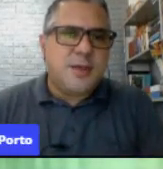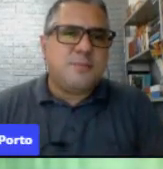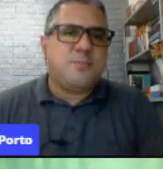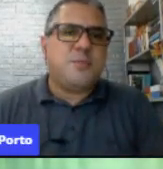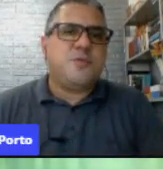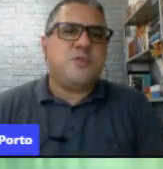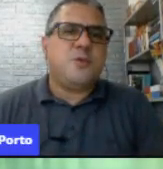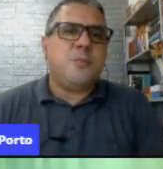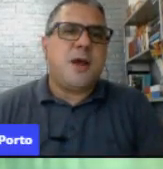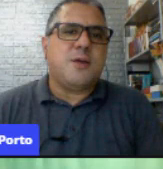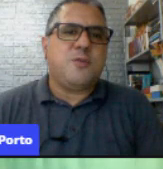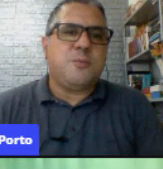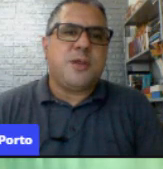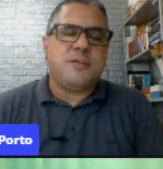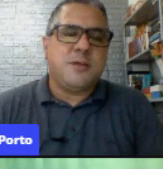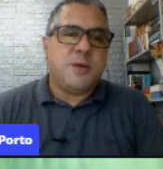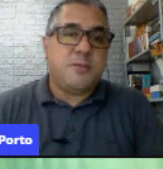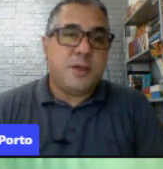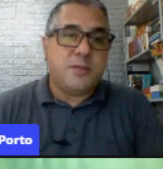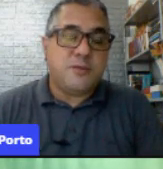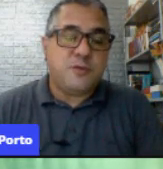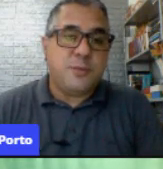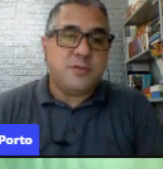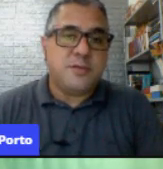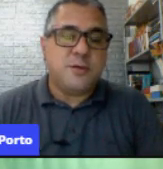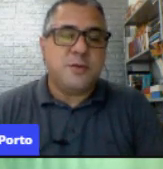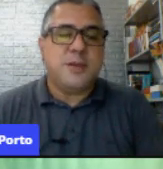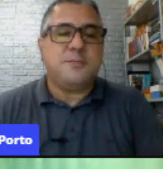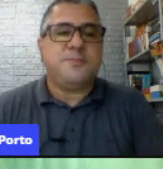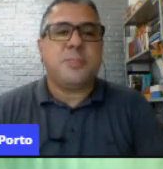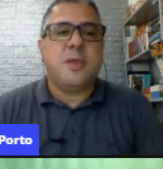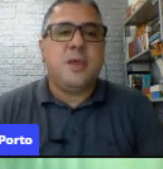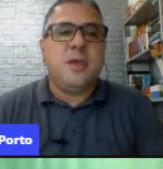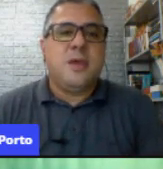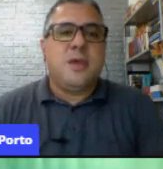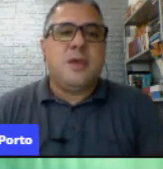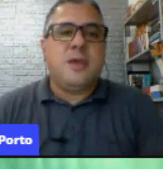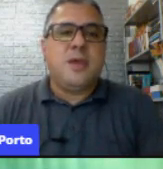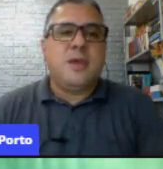Wendel, né, professor Marcos, um prazer participar dessa formação, né.